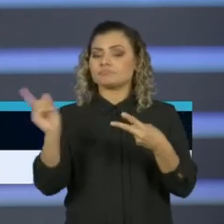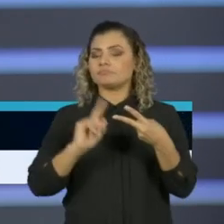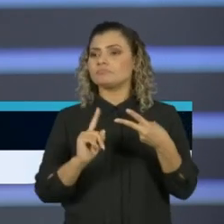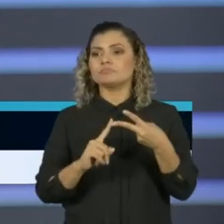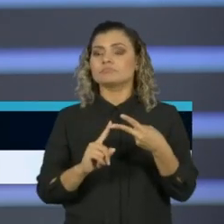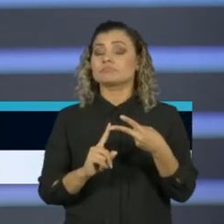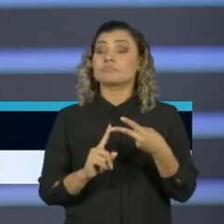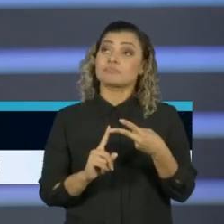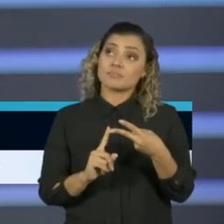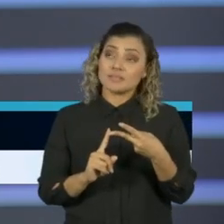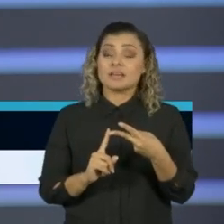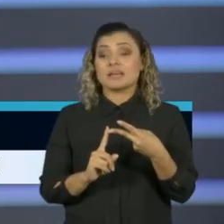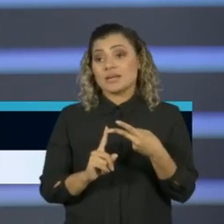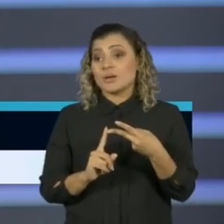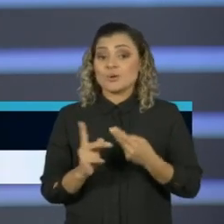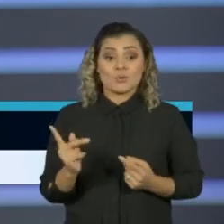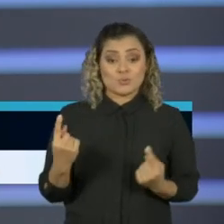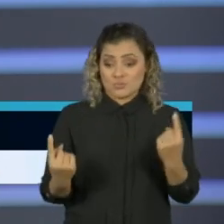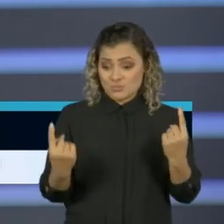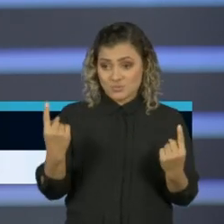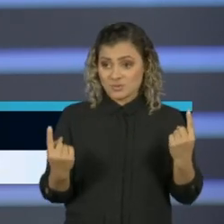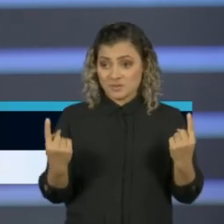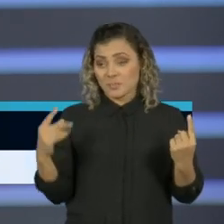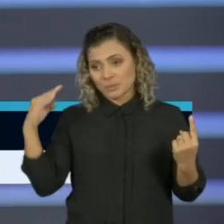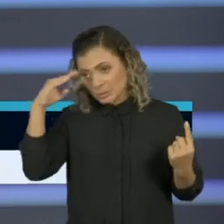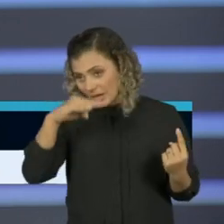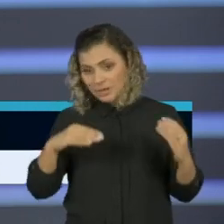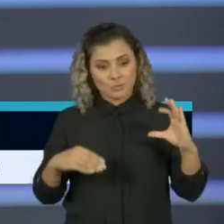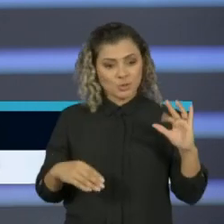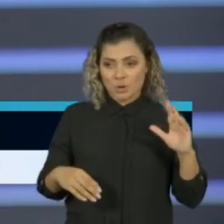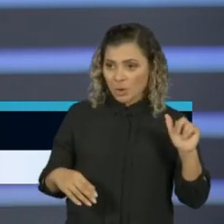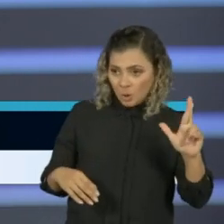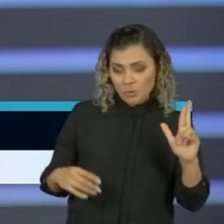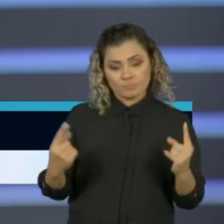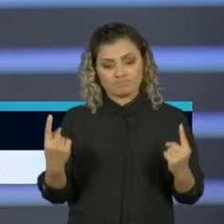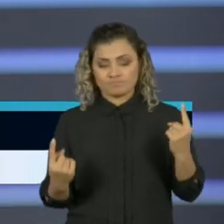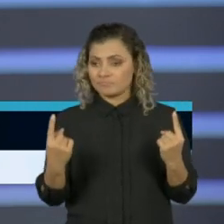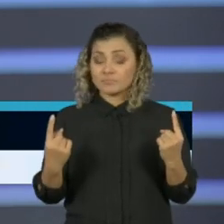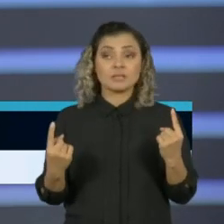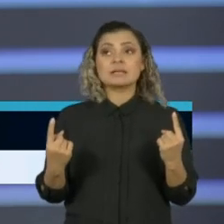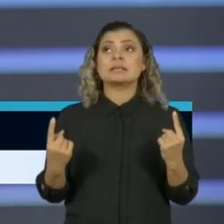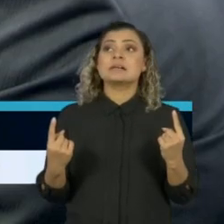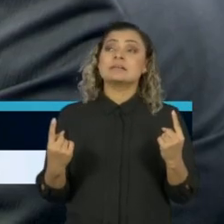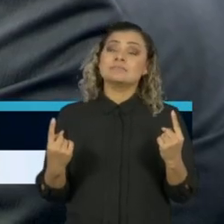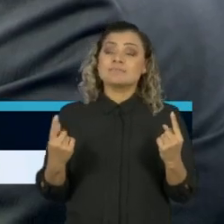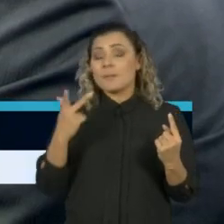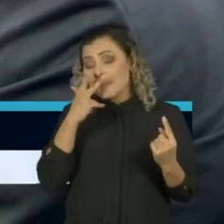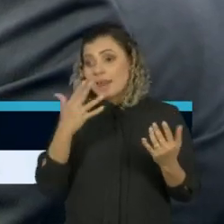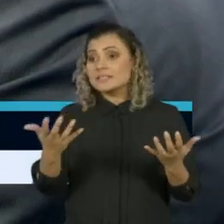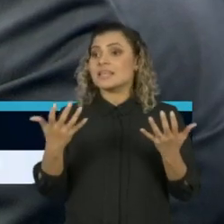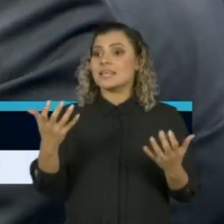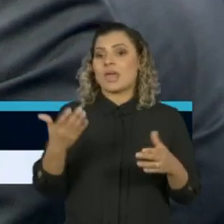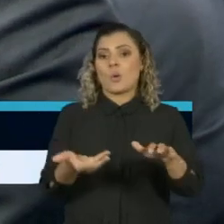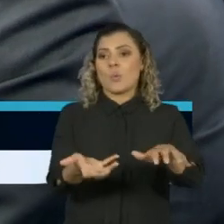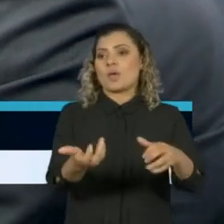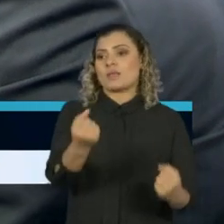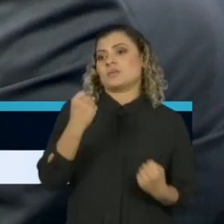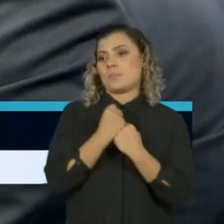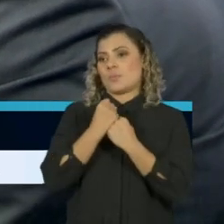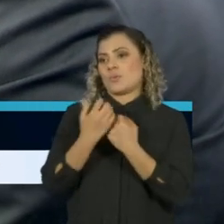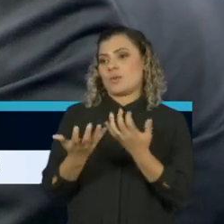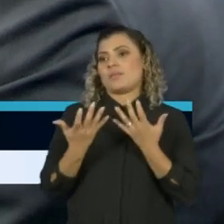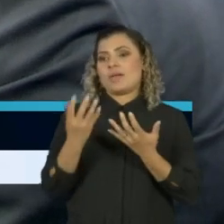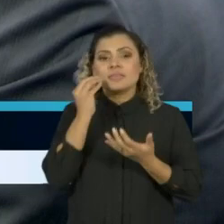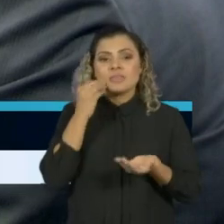questão é que os dois procuram, de uma forma ou outra, em algum momento, um apoio do Congresso Nacional, uma